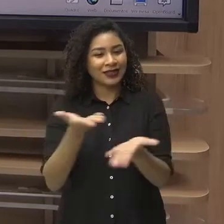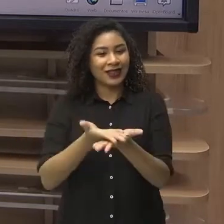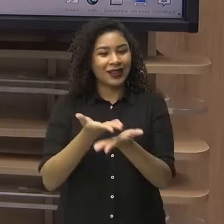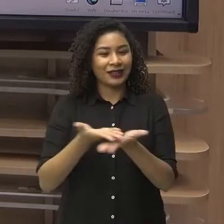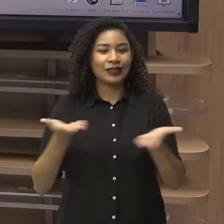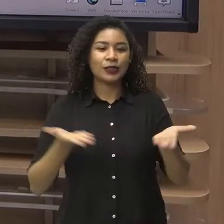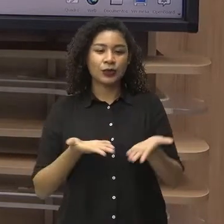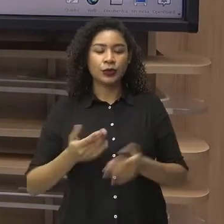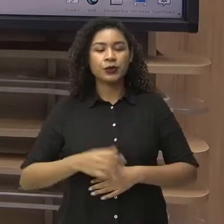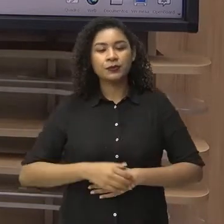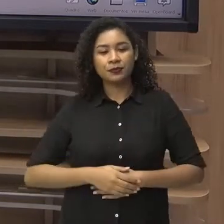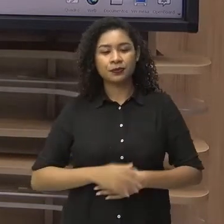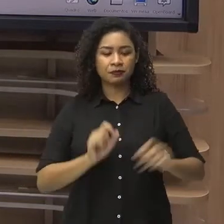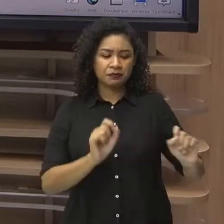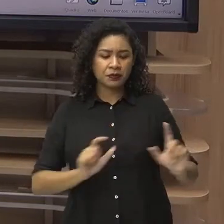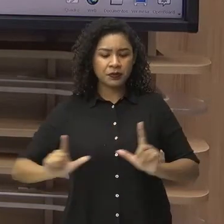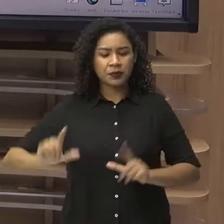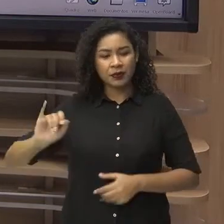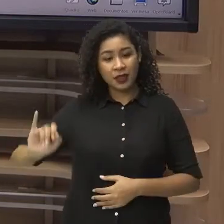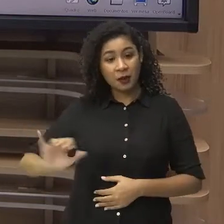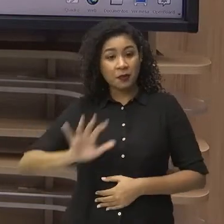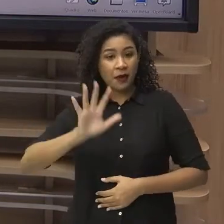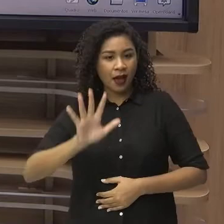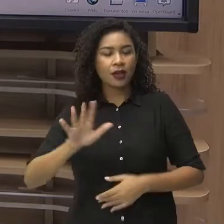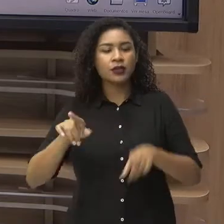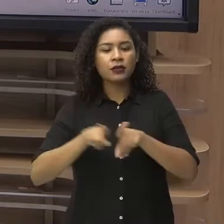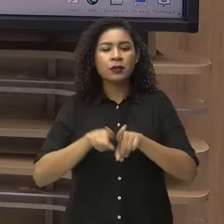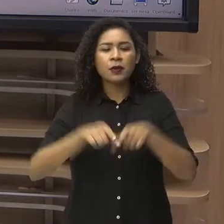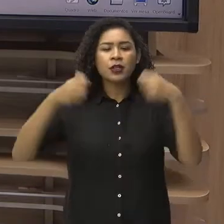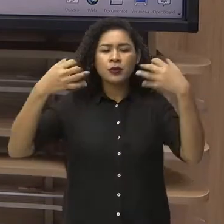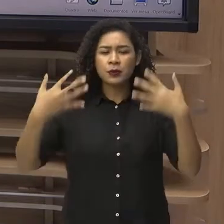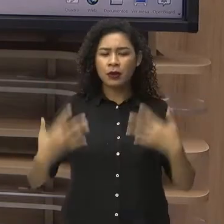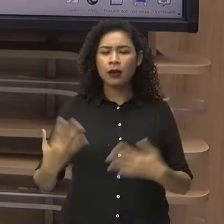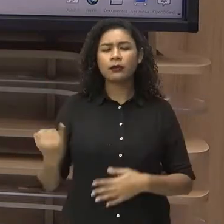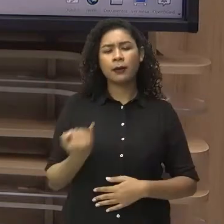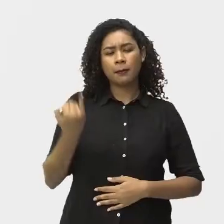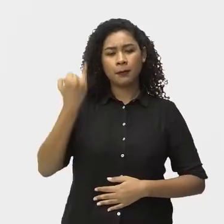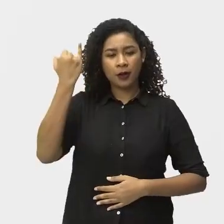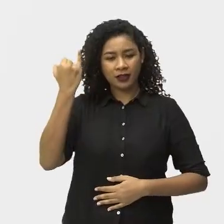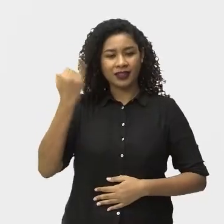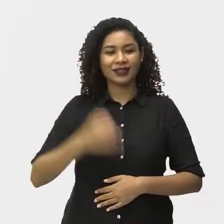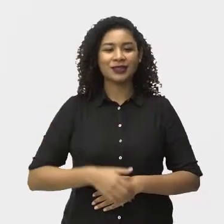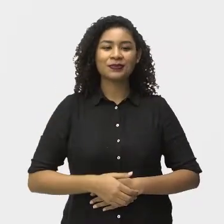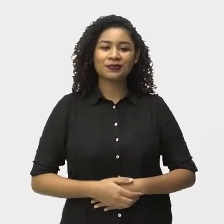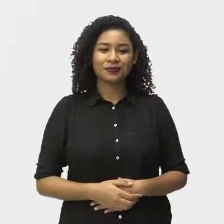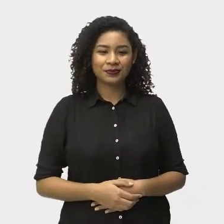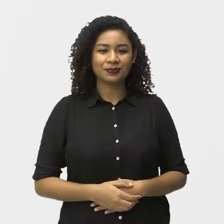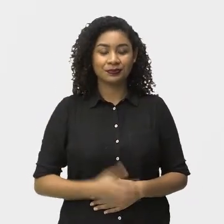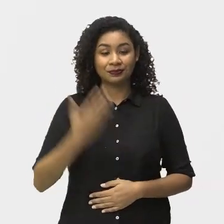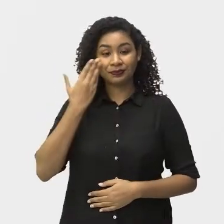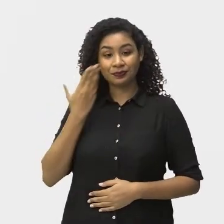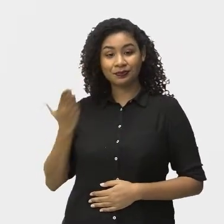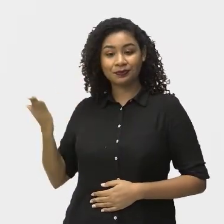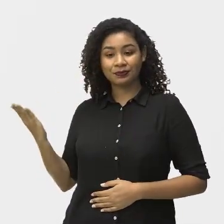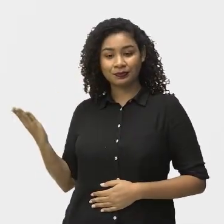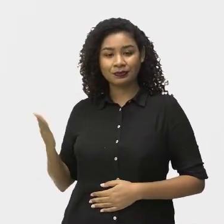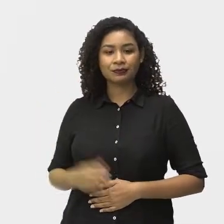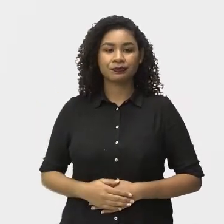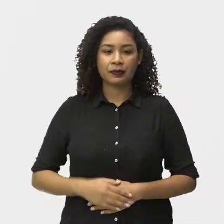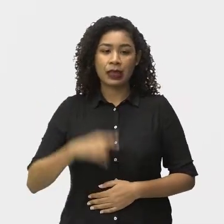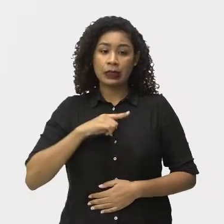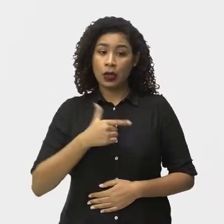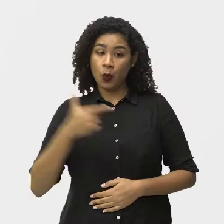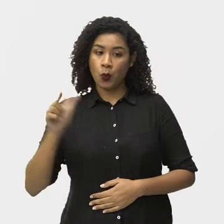ali trazendo algumas imagens, né, e falando também da importância desse sistema. Olha só. Sistema genital ou